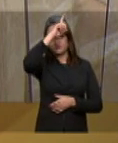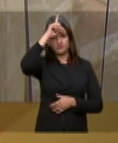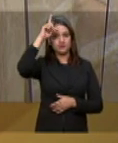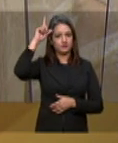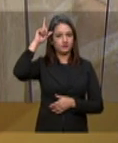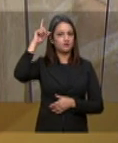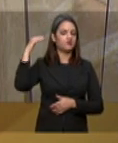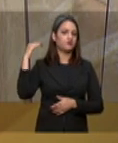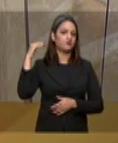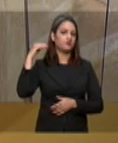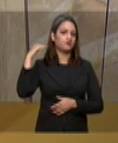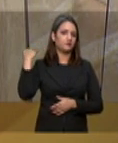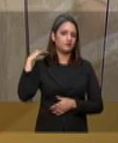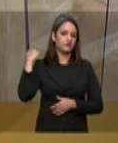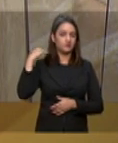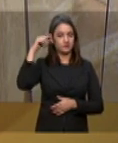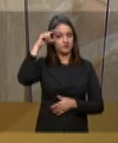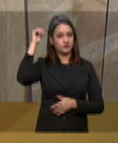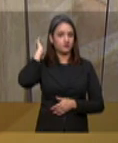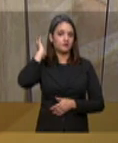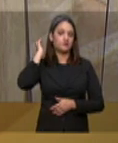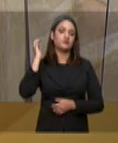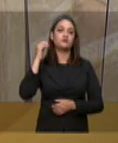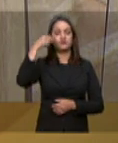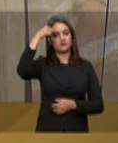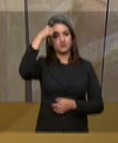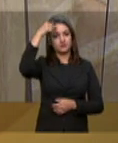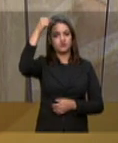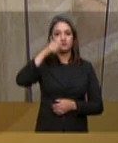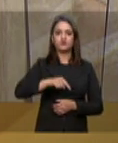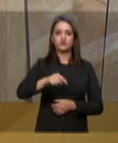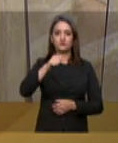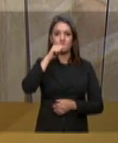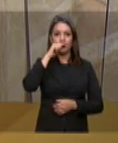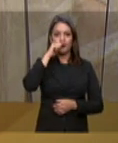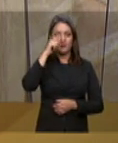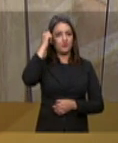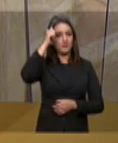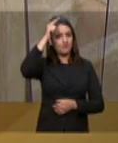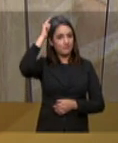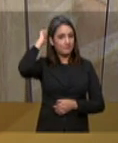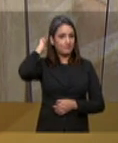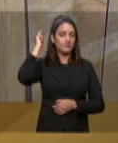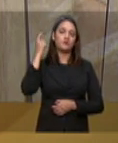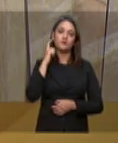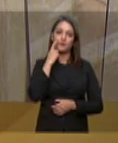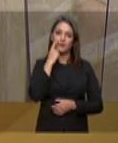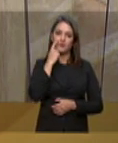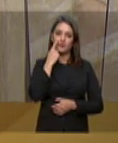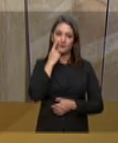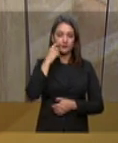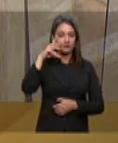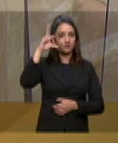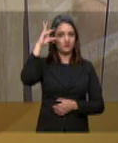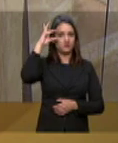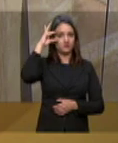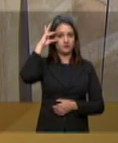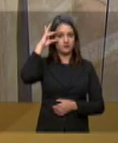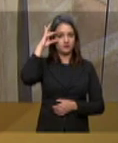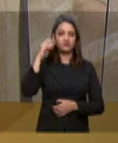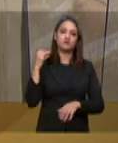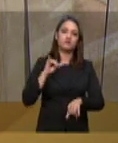plenário, Carmen Lilian Oliveira de Souza, está em pé à direita do ministro Luiz Fux. Pele clara, cabelos claros, lisos e